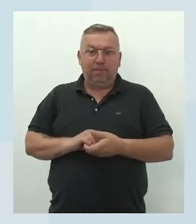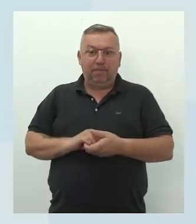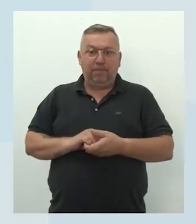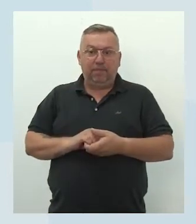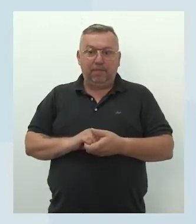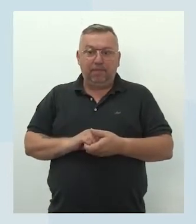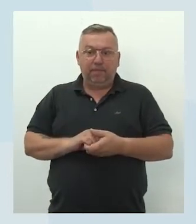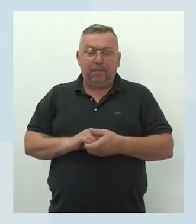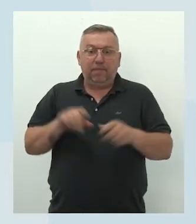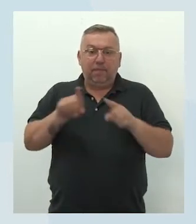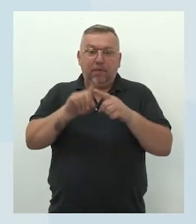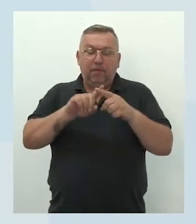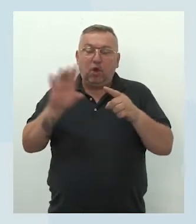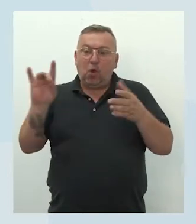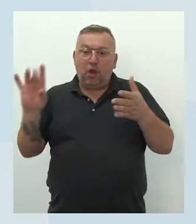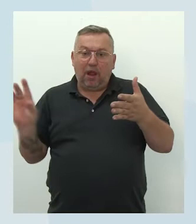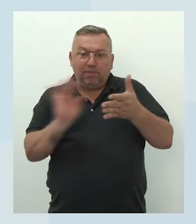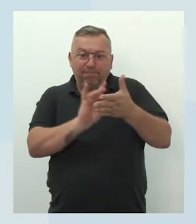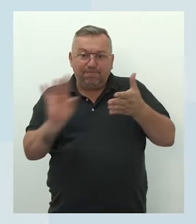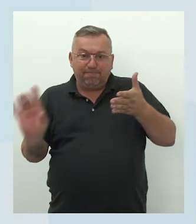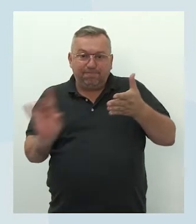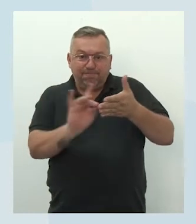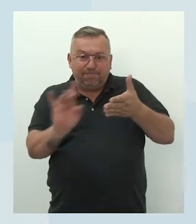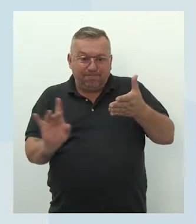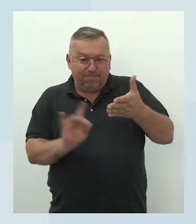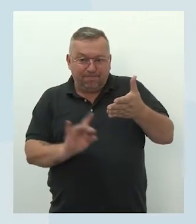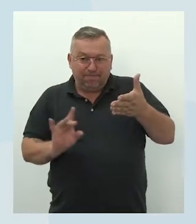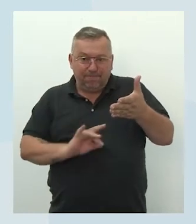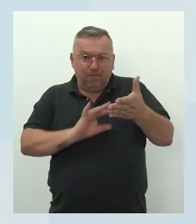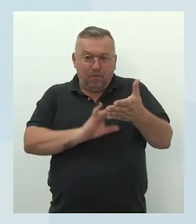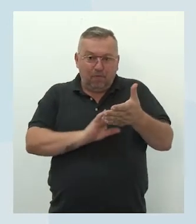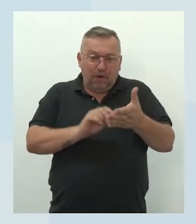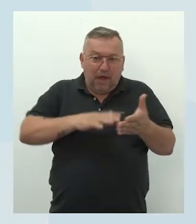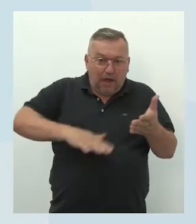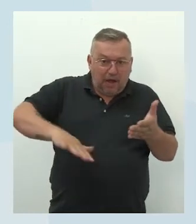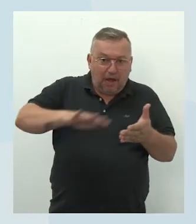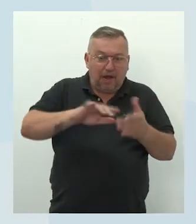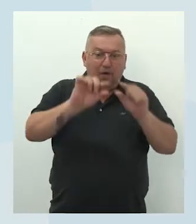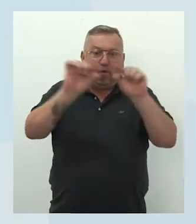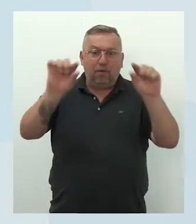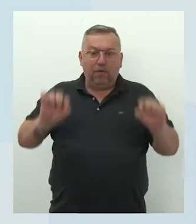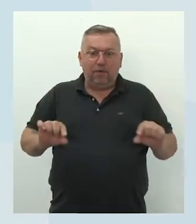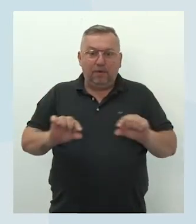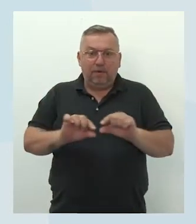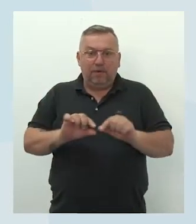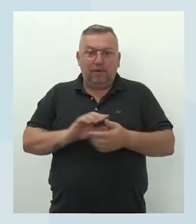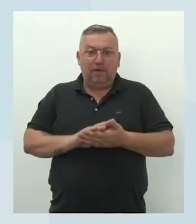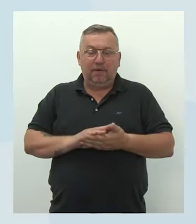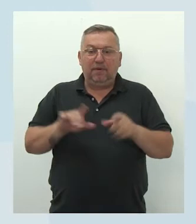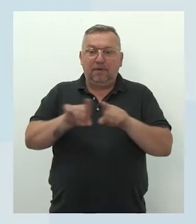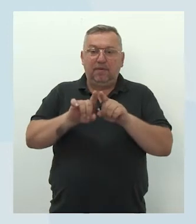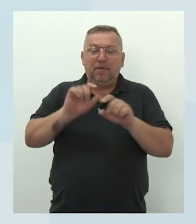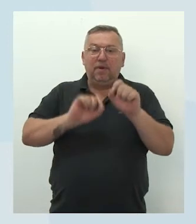Preencher figuras com colagem. É área ou perímetro? E aí, Renan, eles